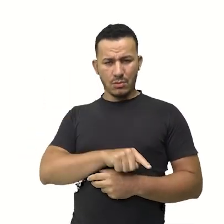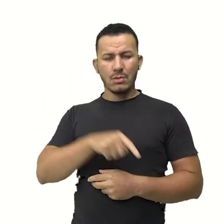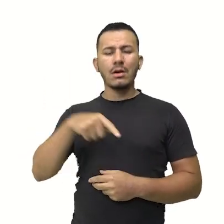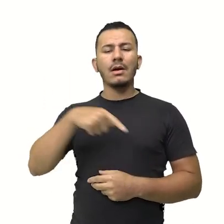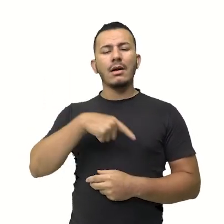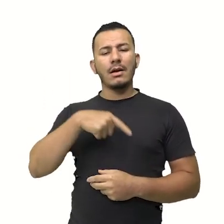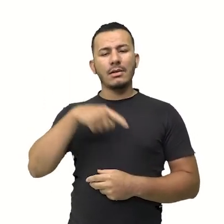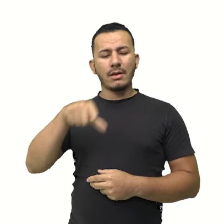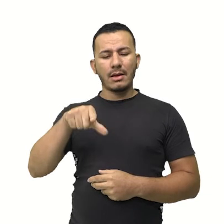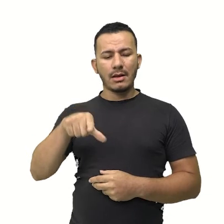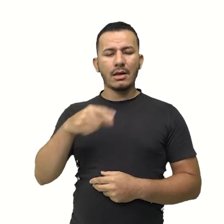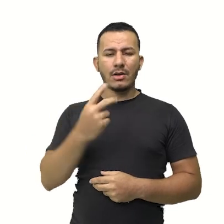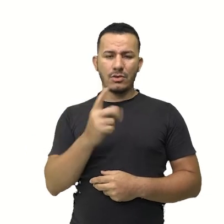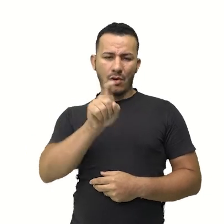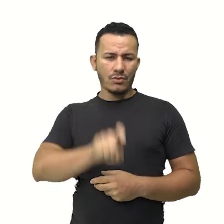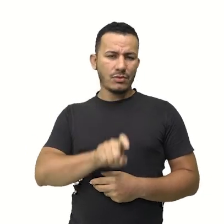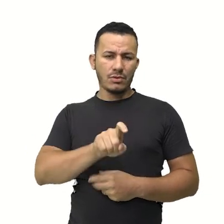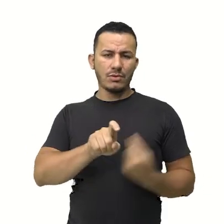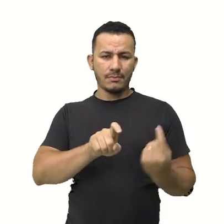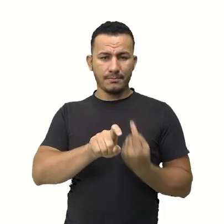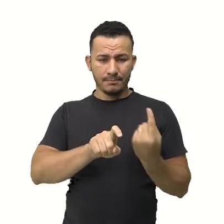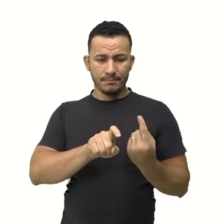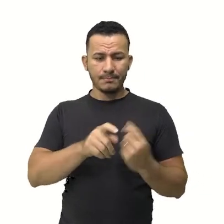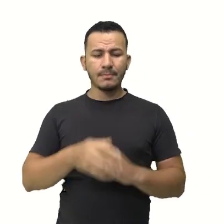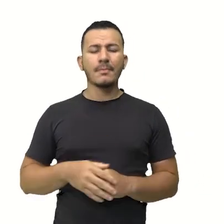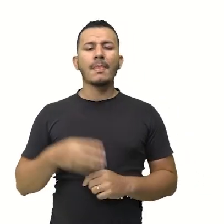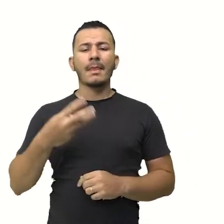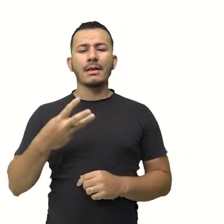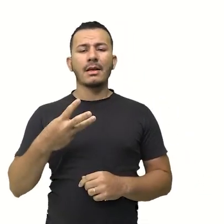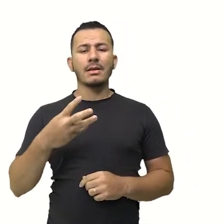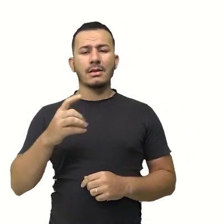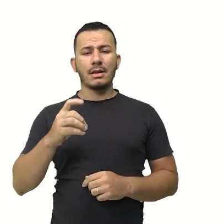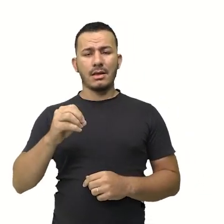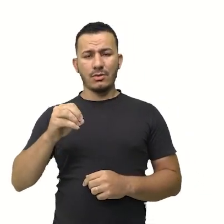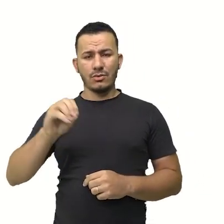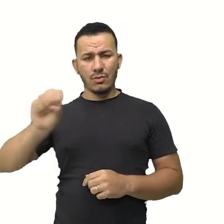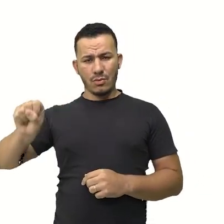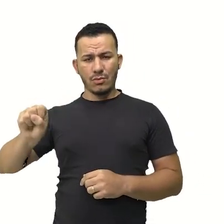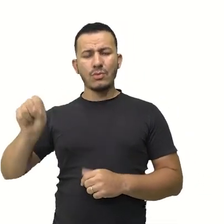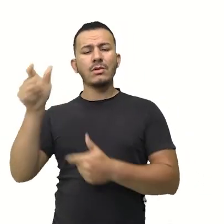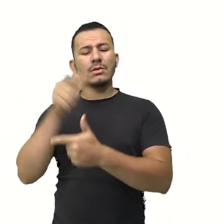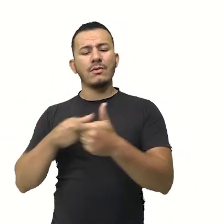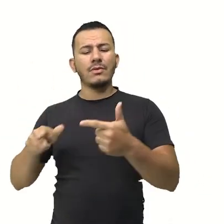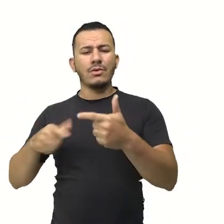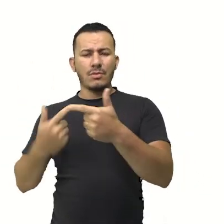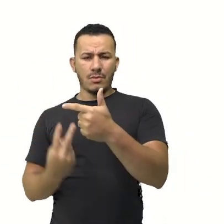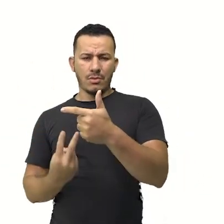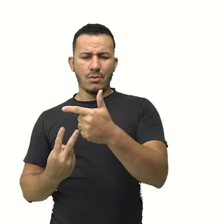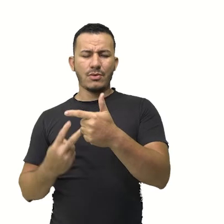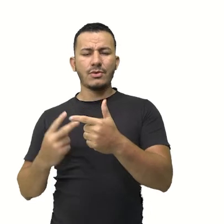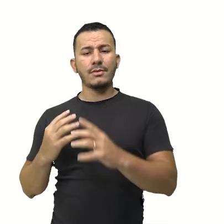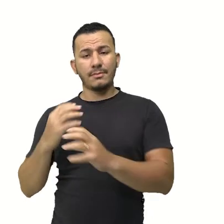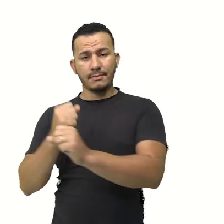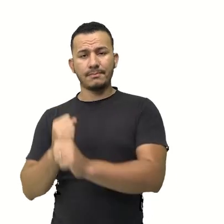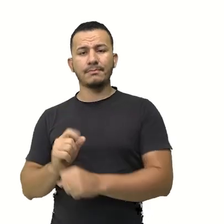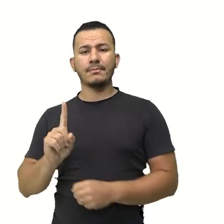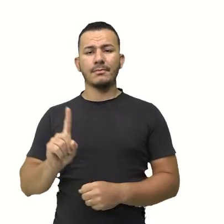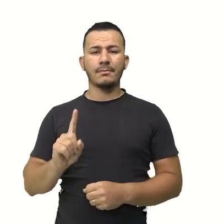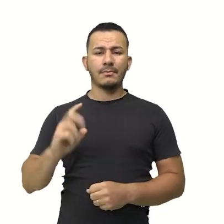Sobrou então x. E 308 dividido por 2 é igual a